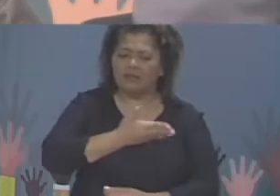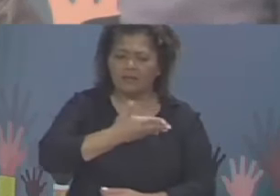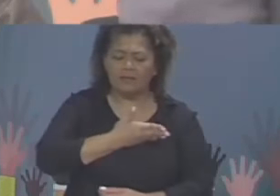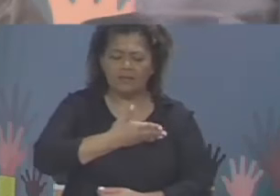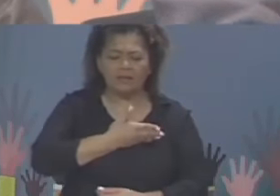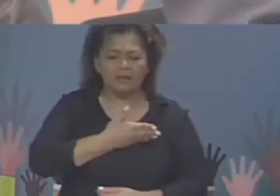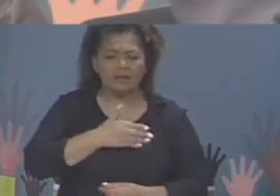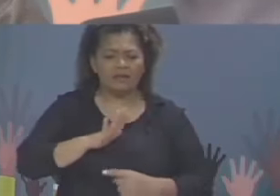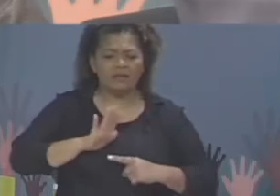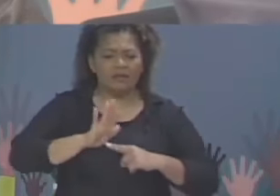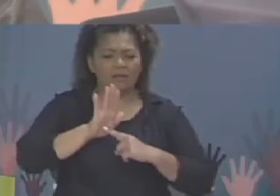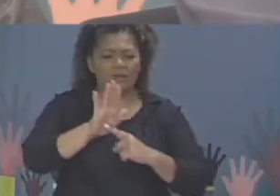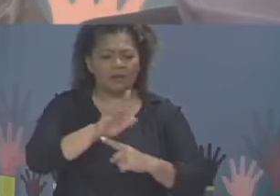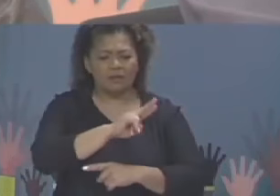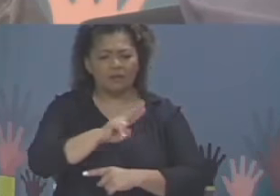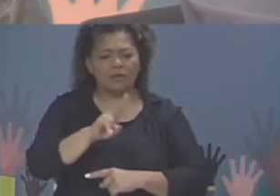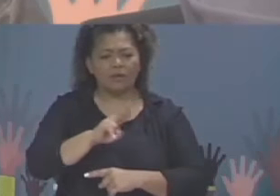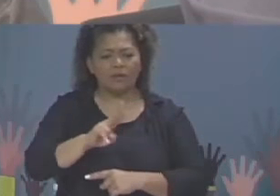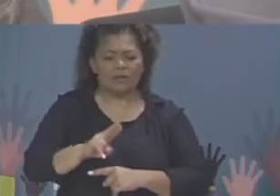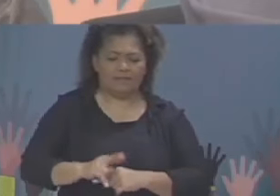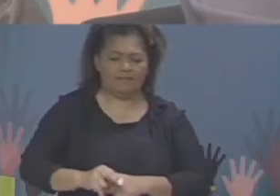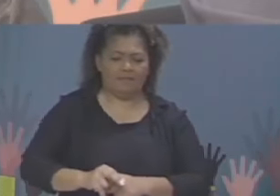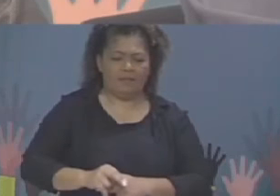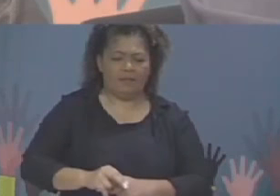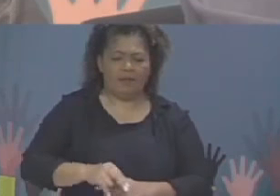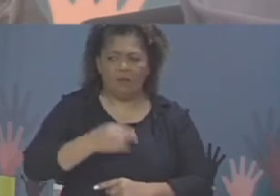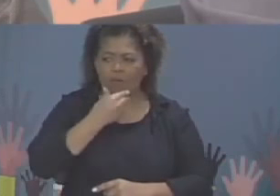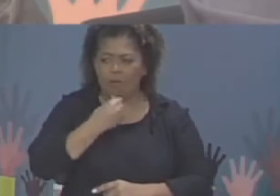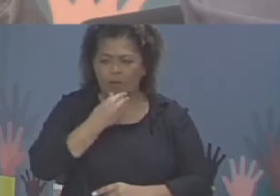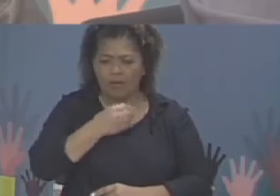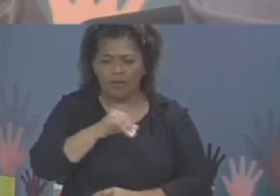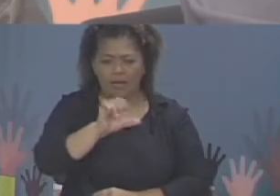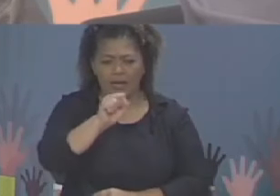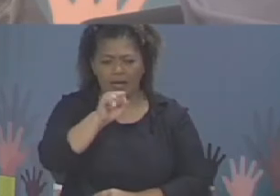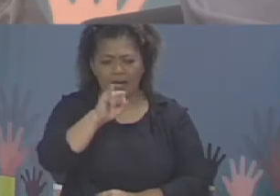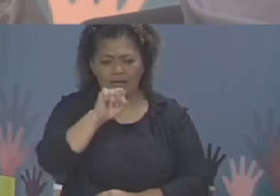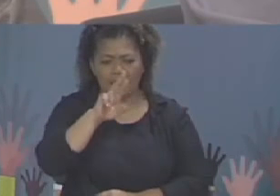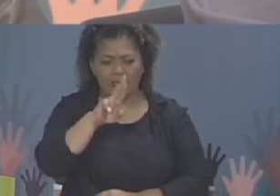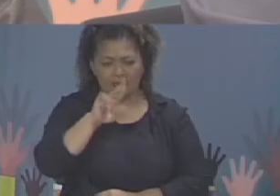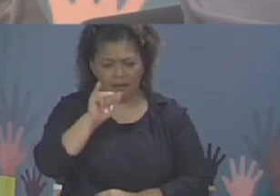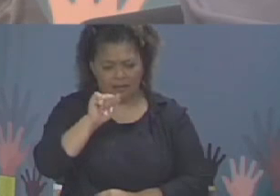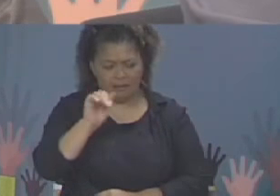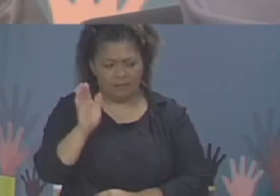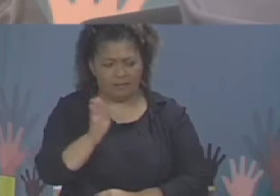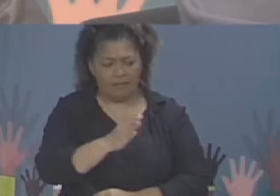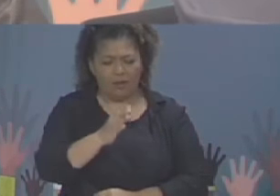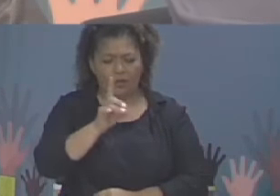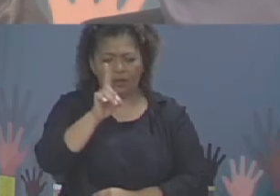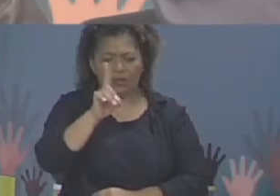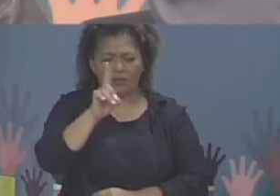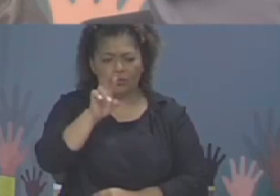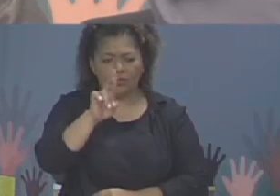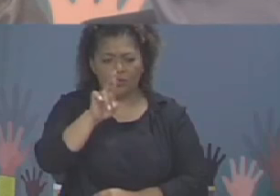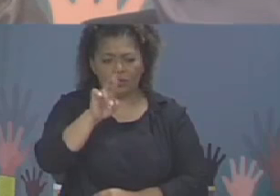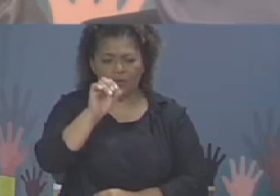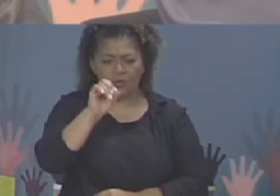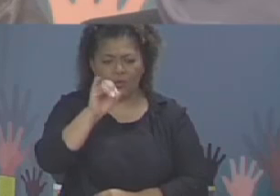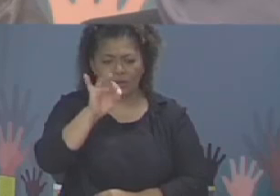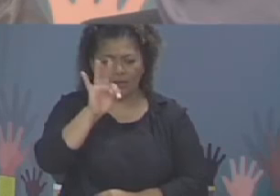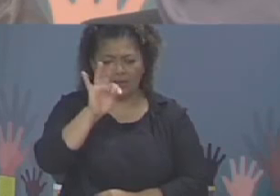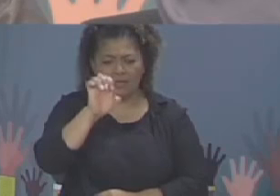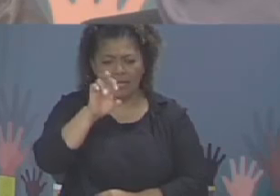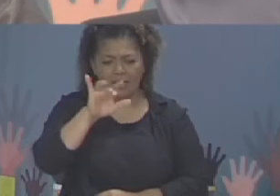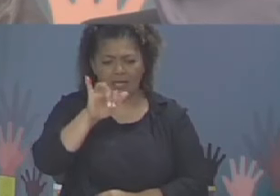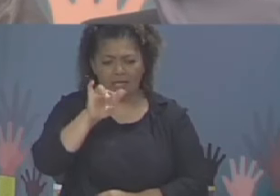vocês. O Ari Gomes, que é do Rio Grande do Sul, a Moara Gamba, que é do Maranhão, que é a Doroteia Cristo, que é do Pará, o Adson Gama, que é